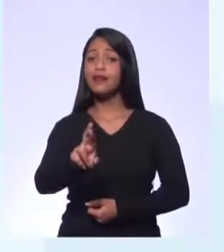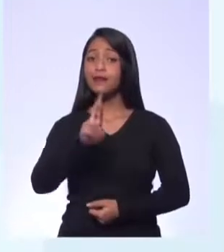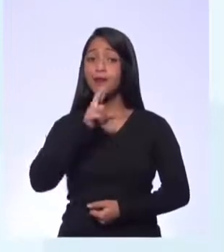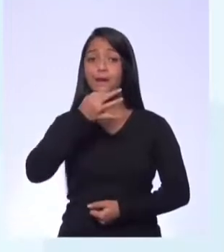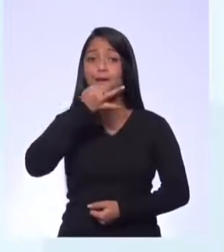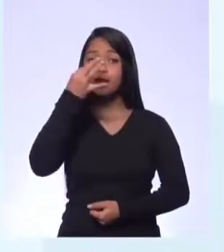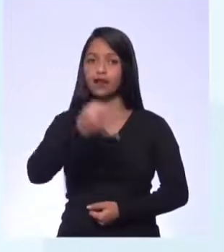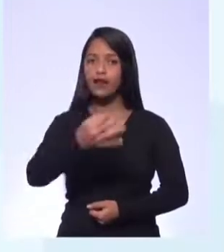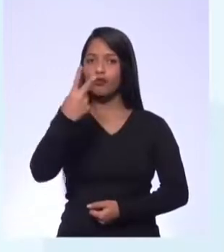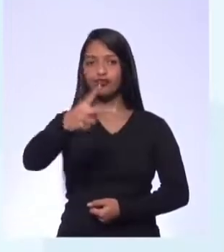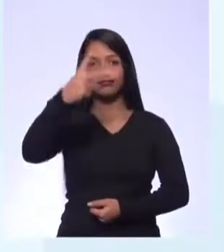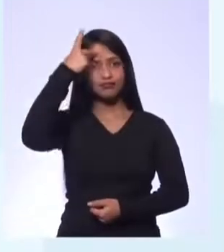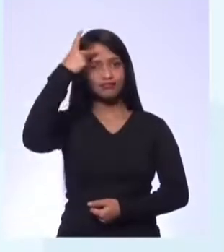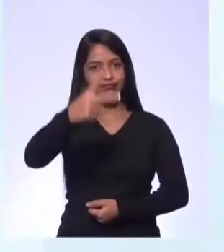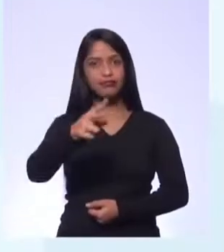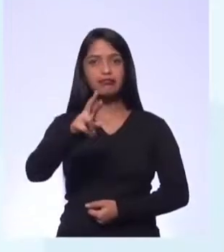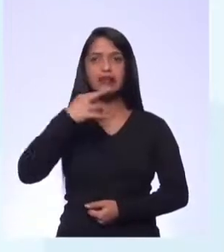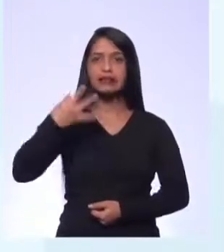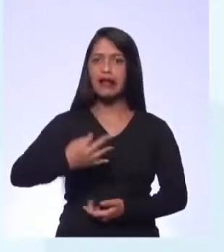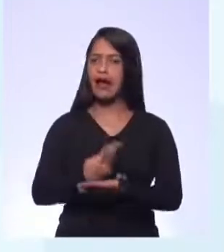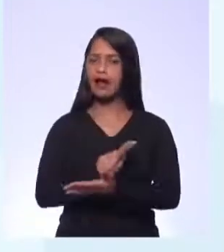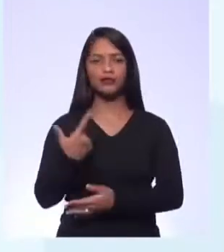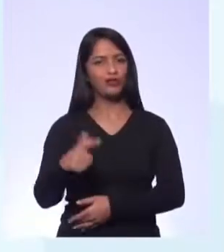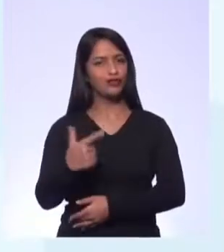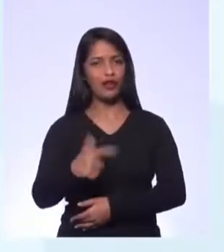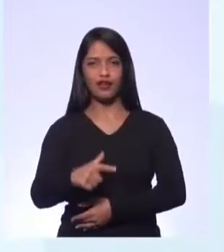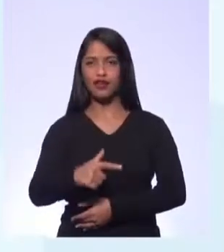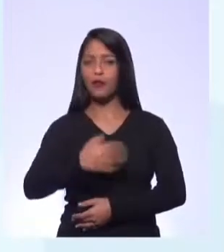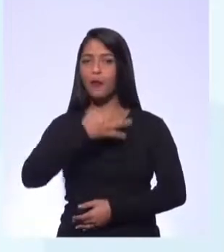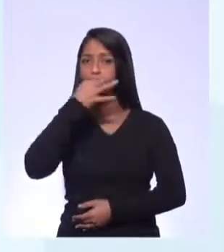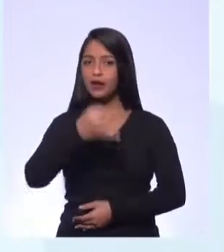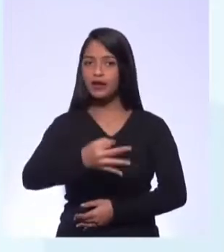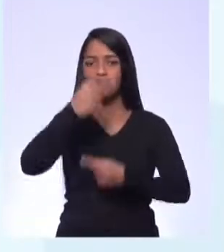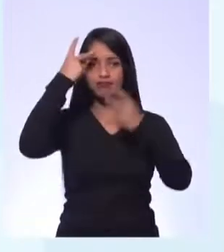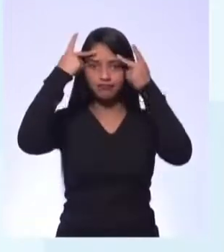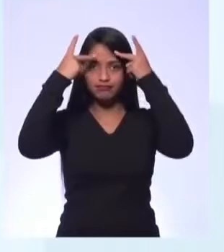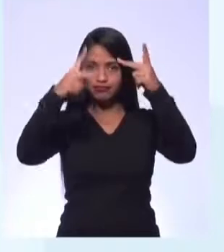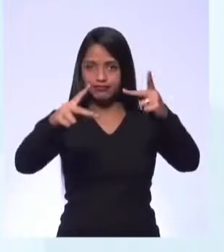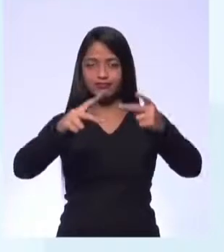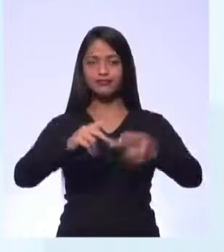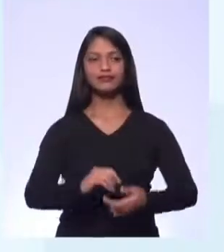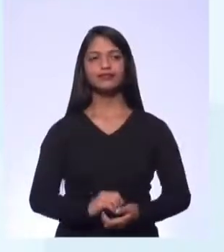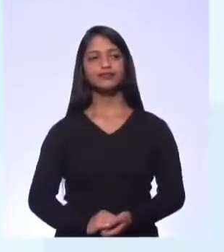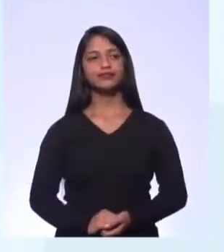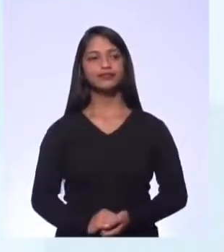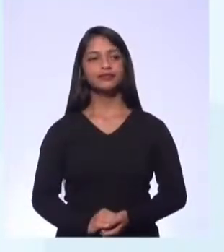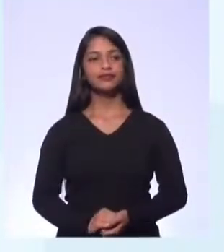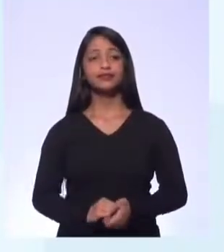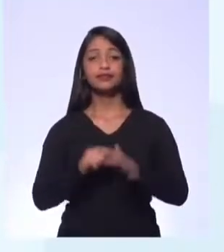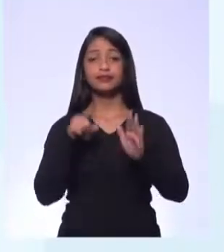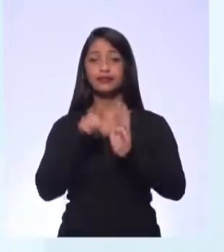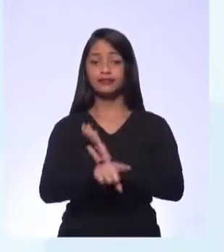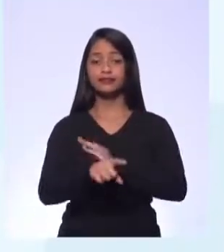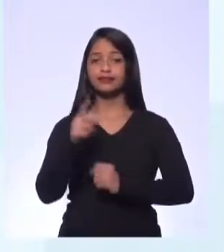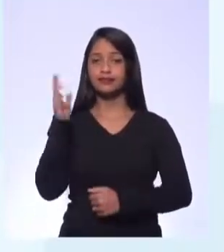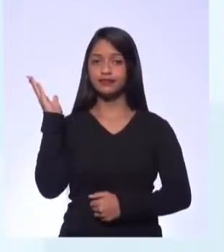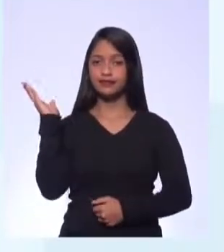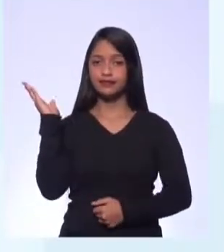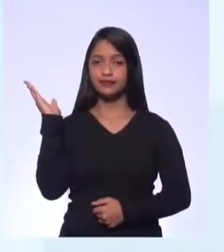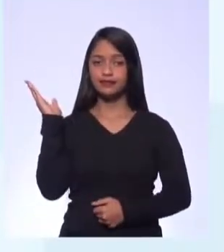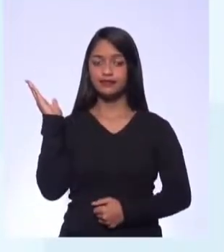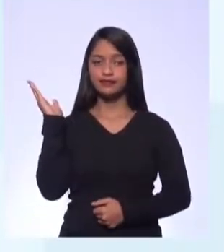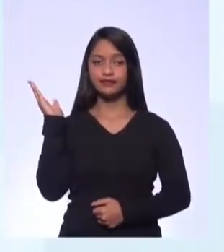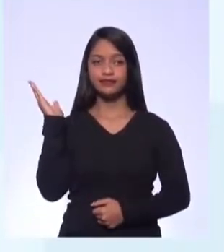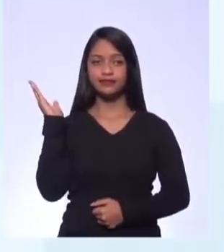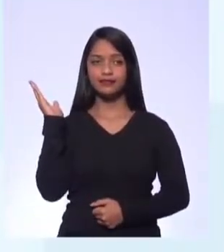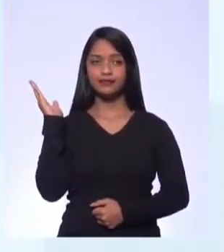tem certo ou errado aí. Next, please, por favor. Can you shout and say bad words to your friends? O que